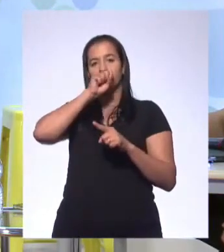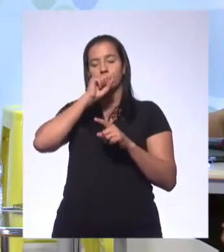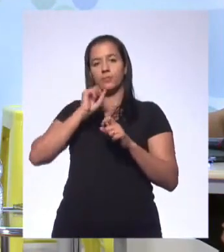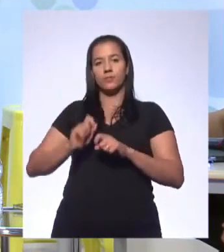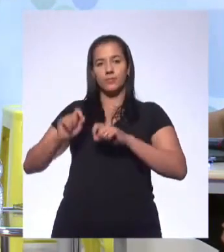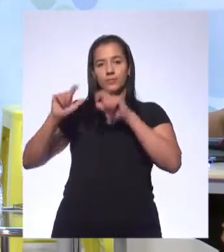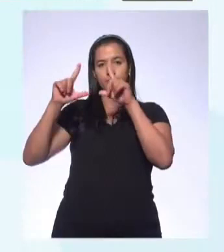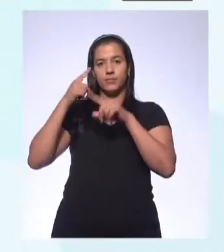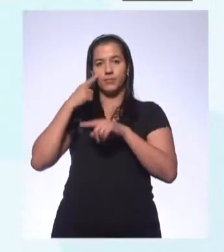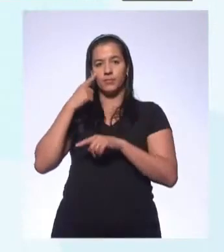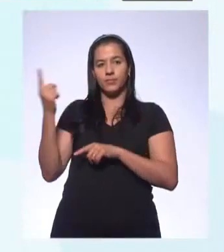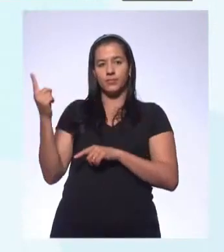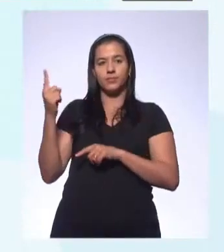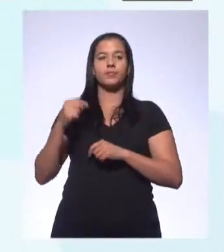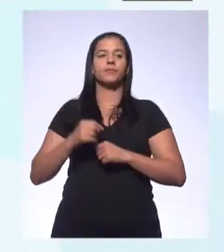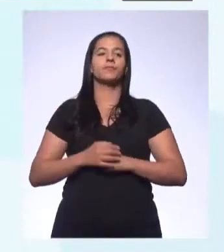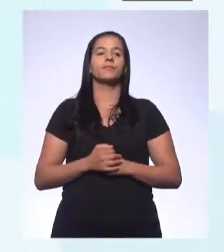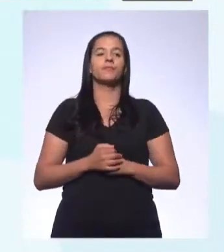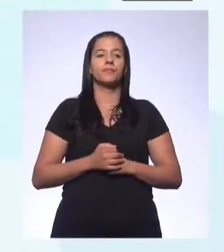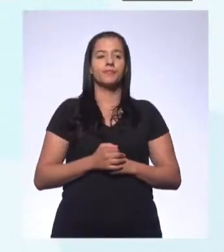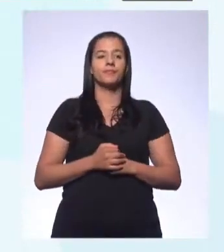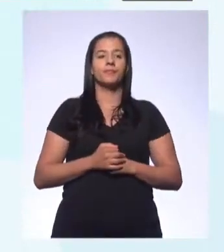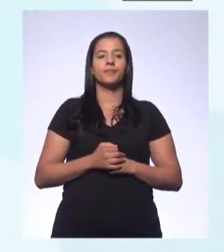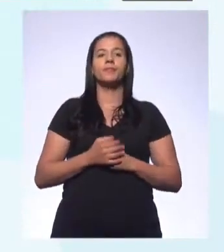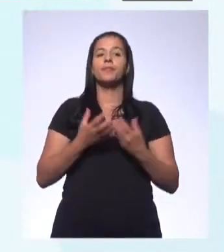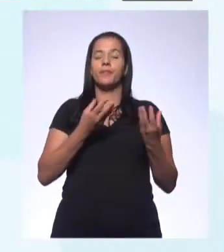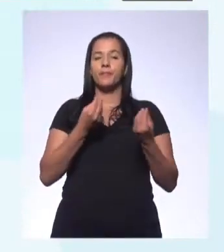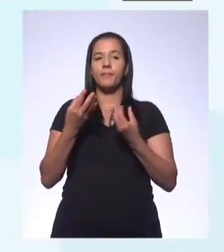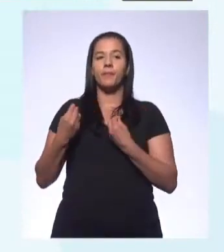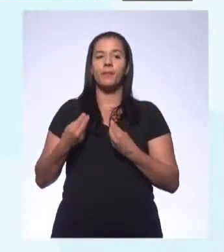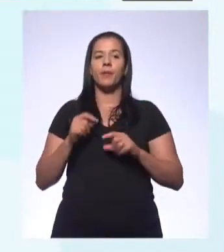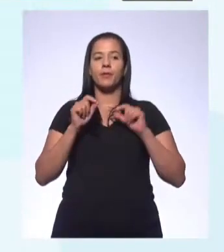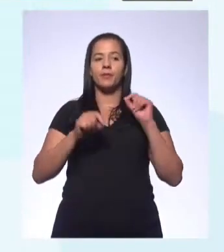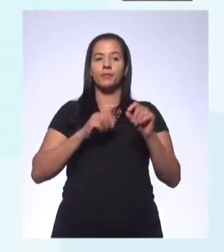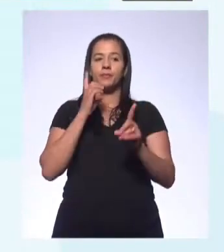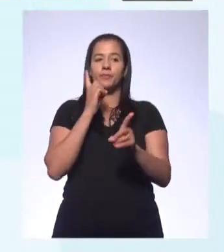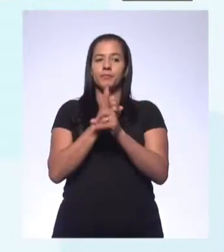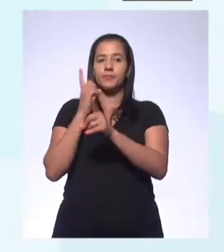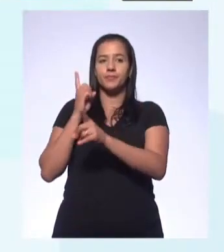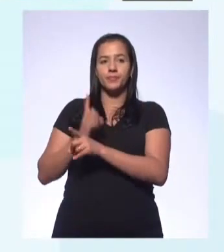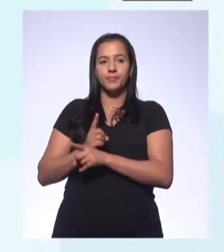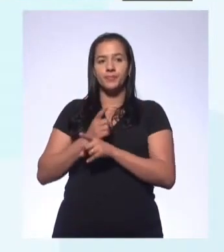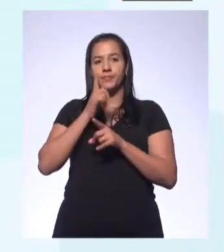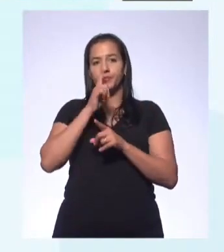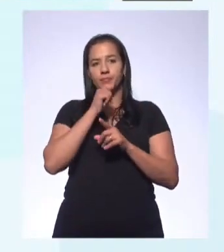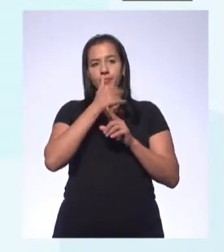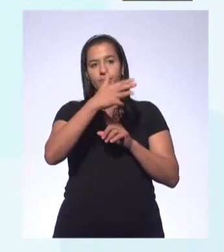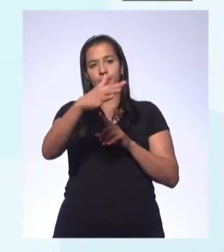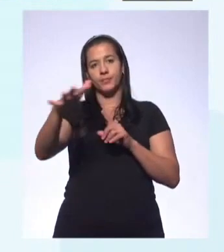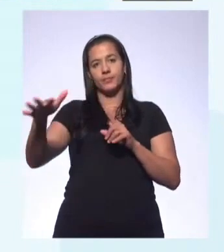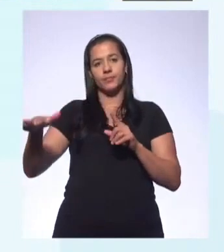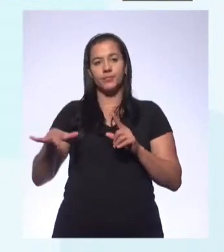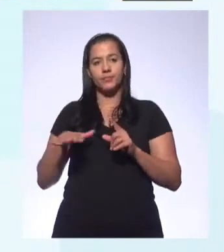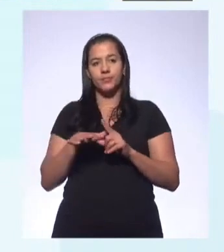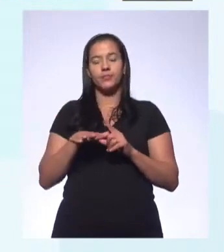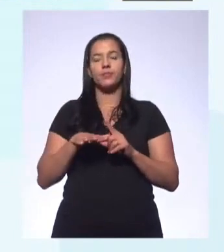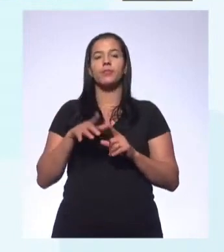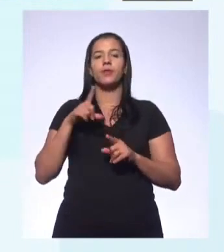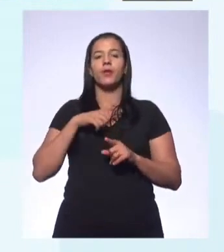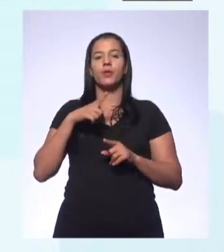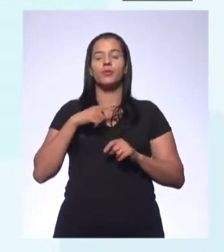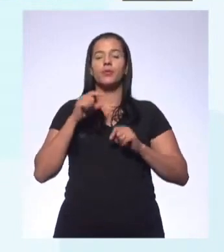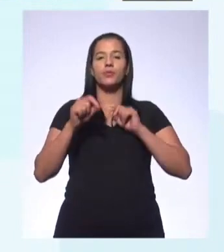oxigênio. Observe aqui, né, que boa parte dele se encontra aí na litosfera, ok? Ocorre